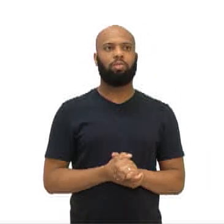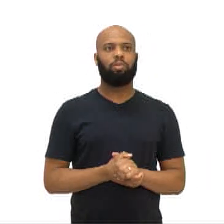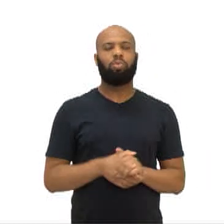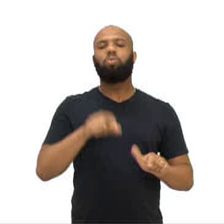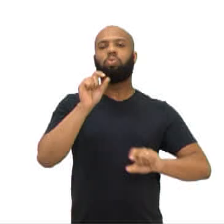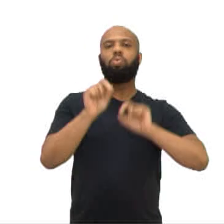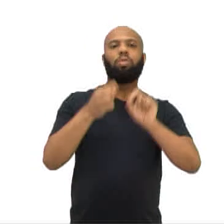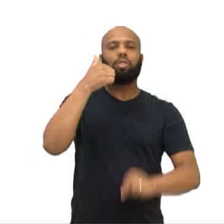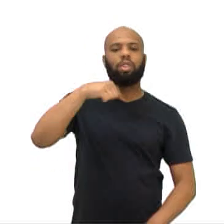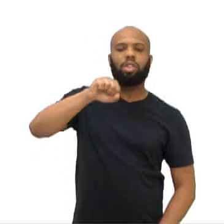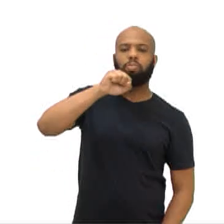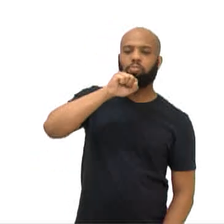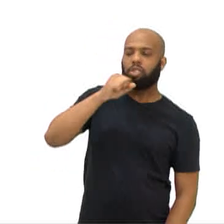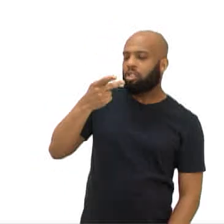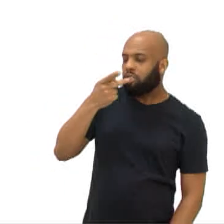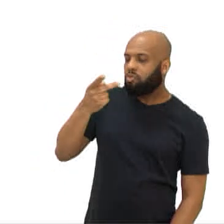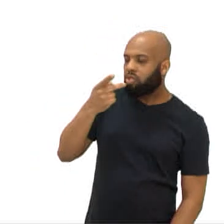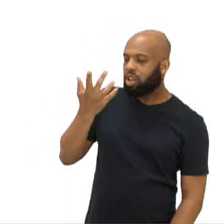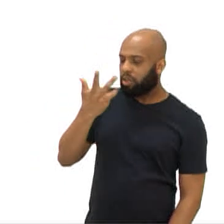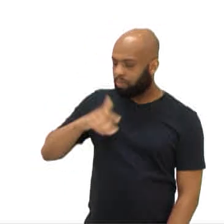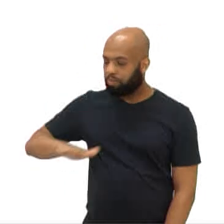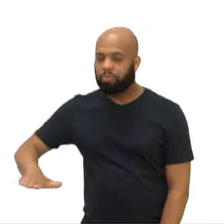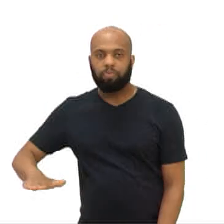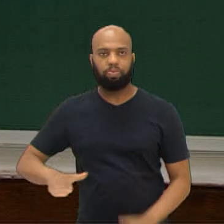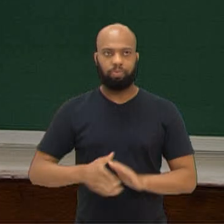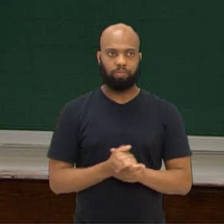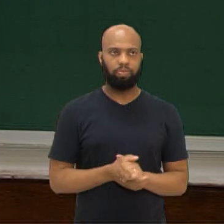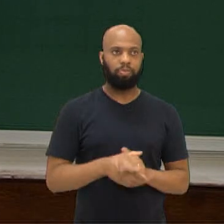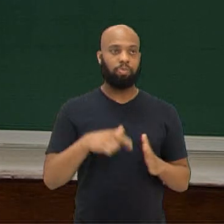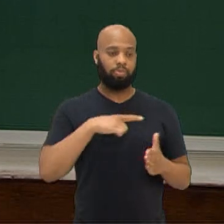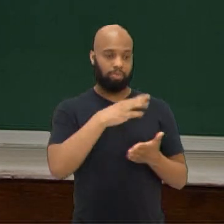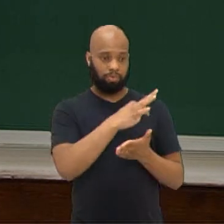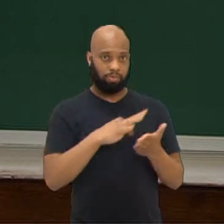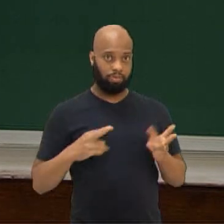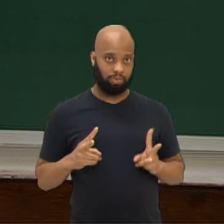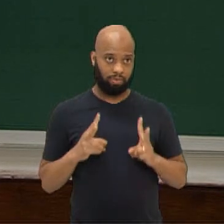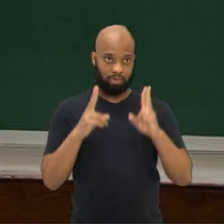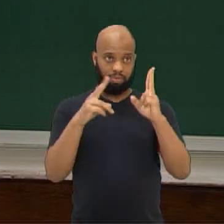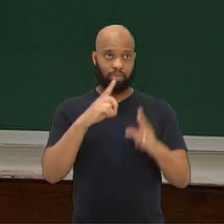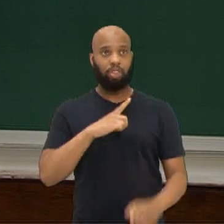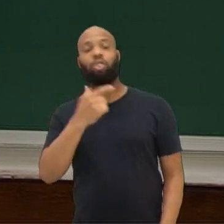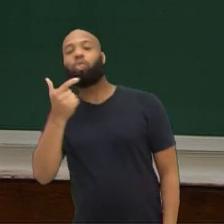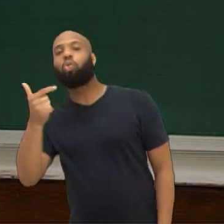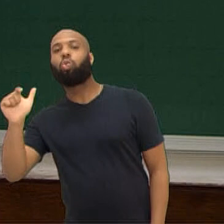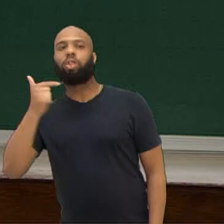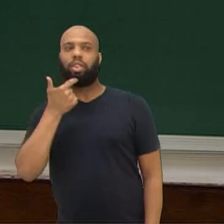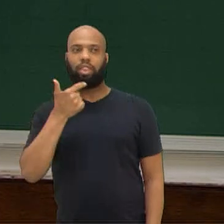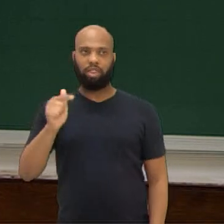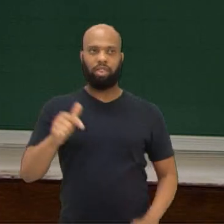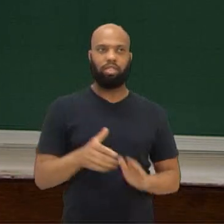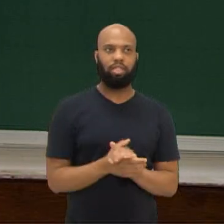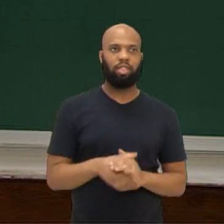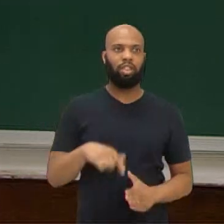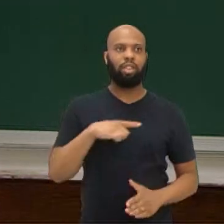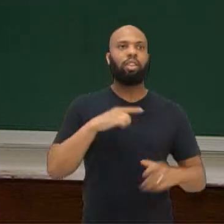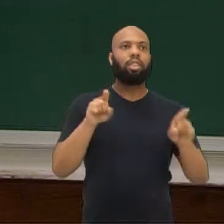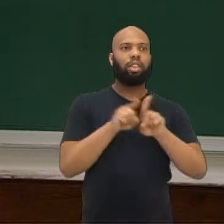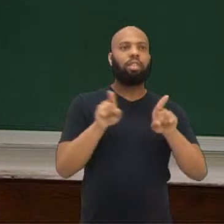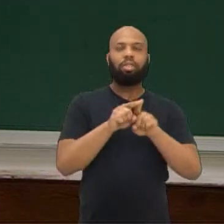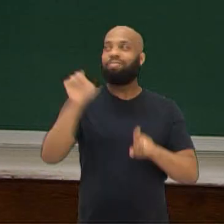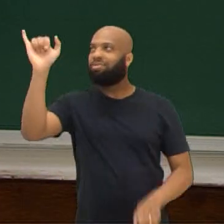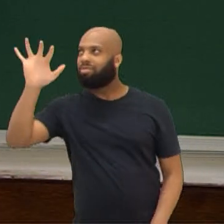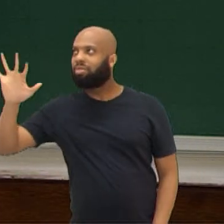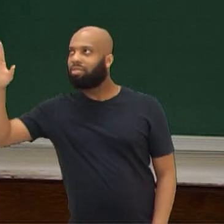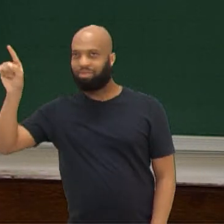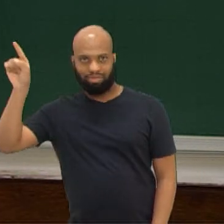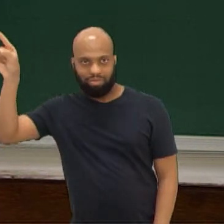niño? Então, vocês têm um fragmento de um texto, isso mesmo, está em uma outra língua. E tem uma ilustração do